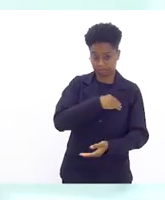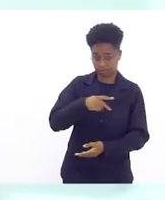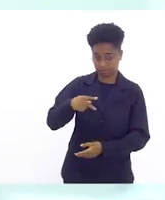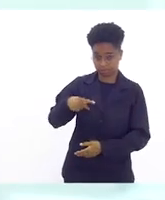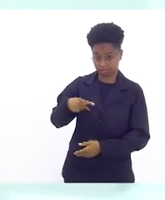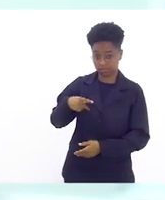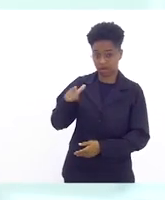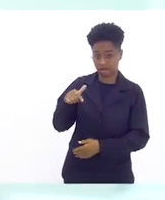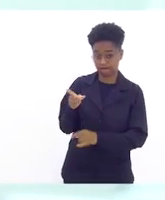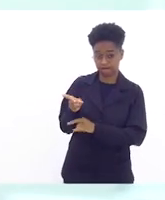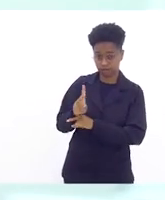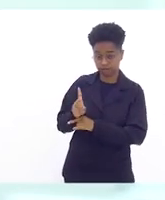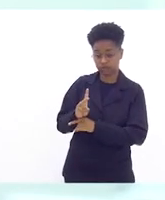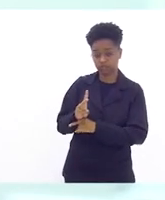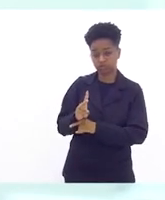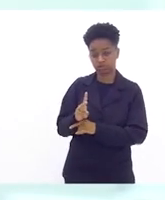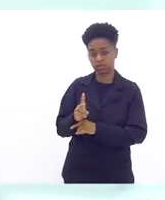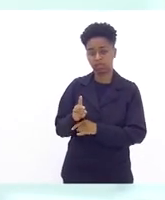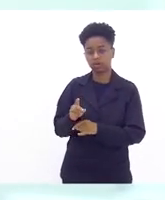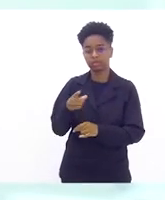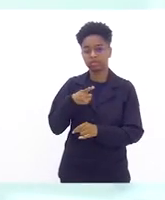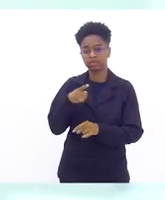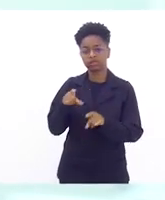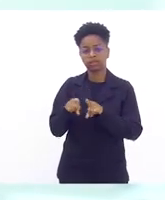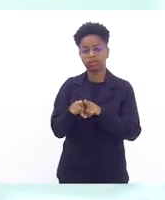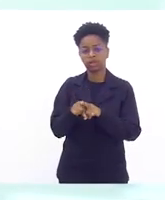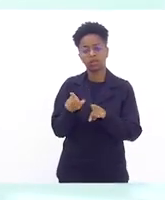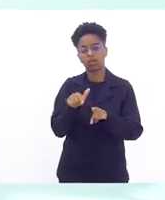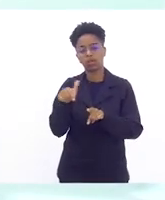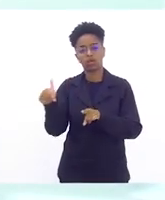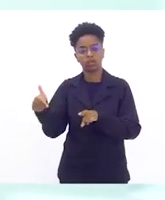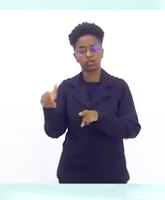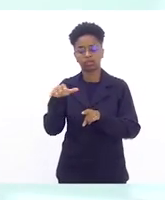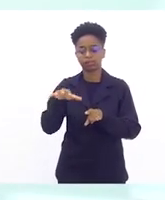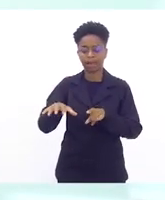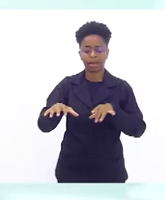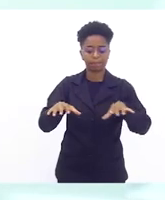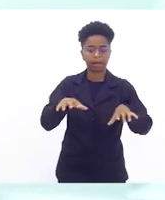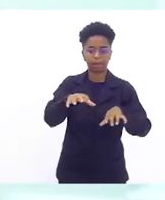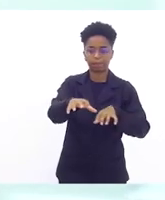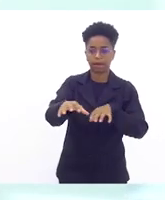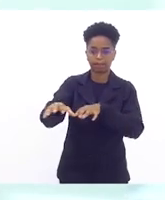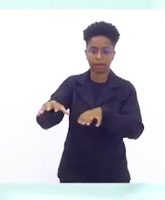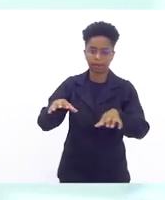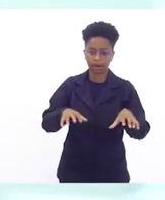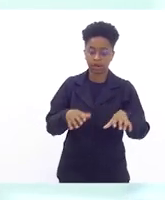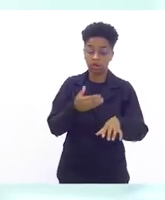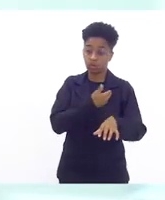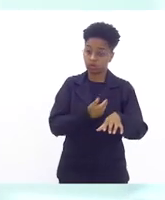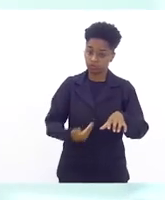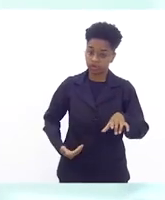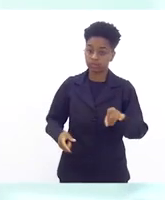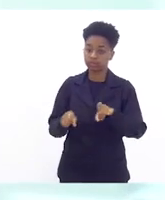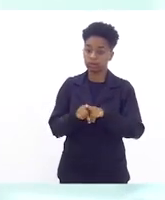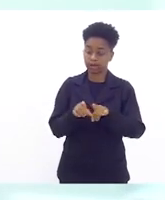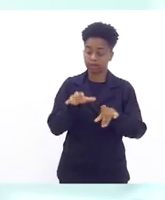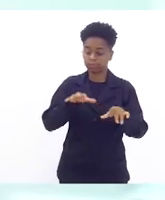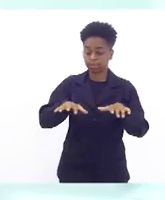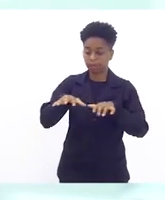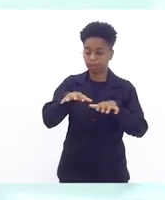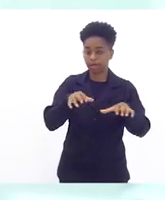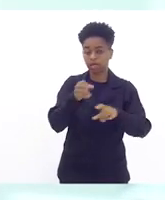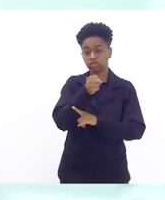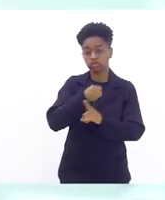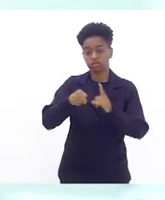que é o fiscal vários setores do governo e setores da sociedade civil Porque sem